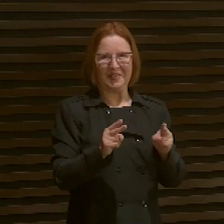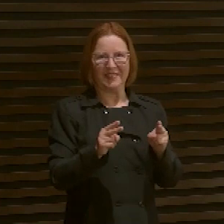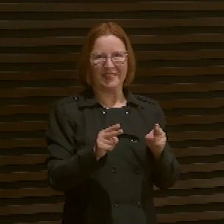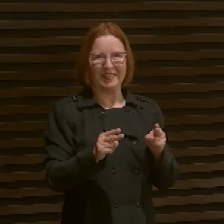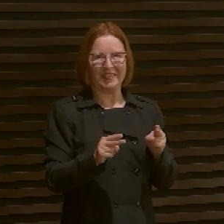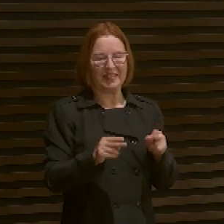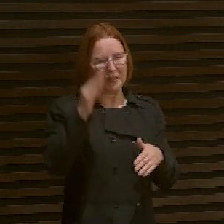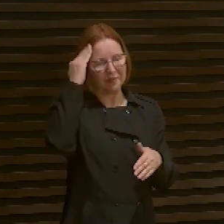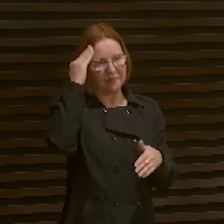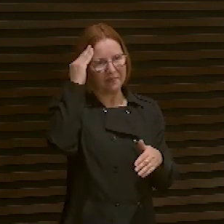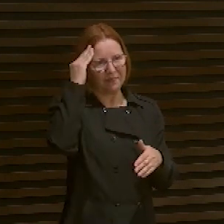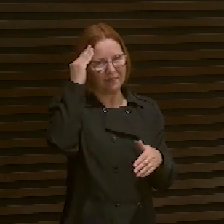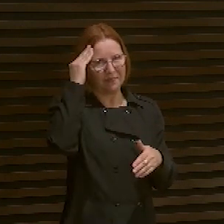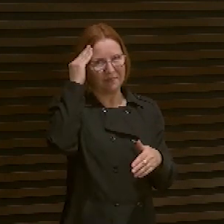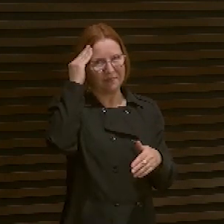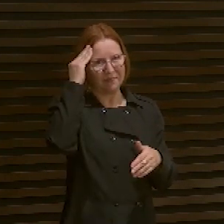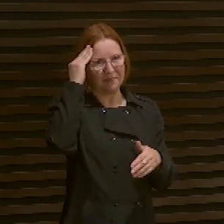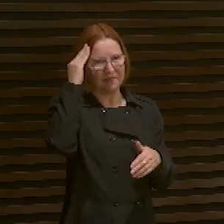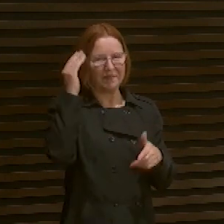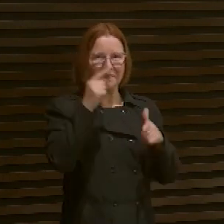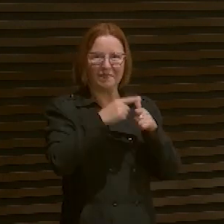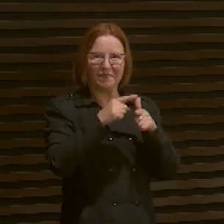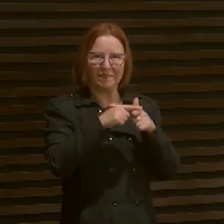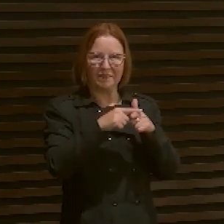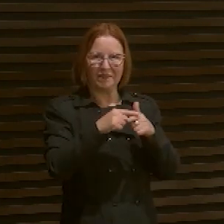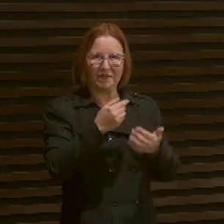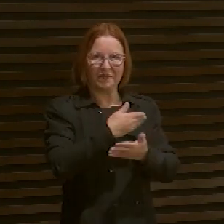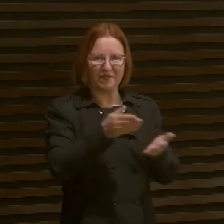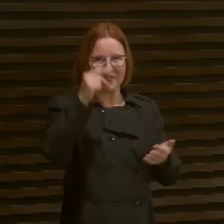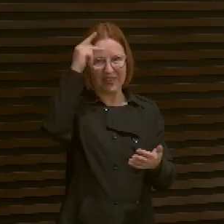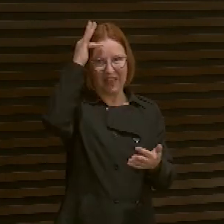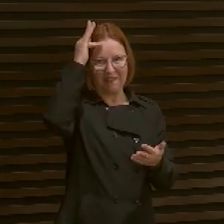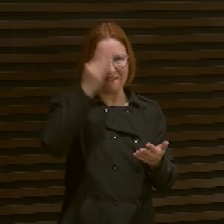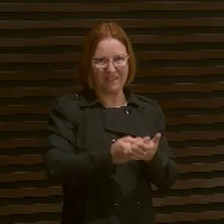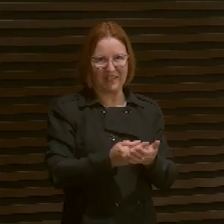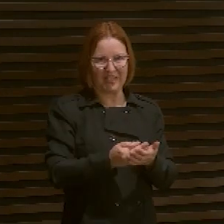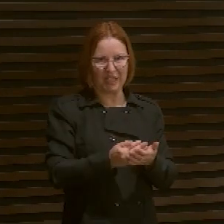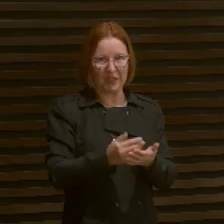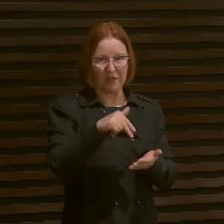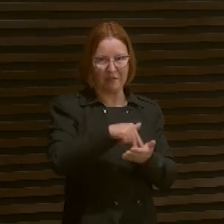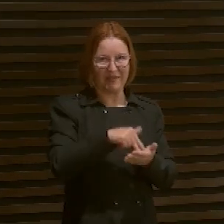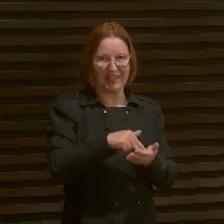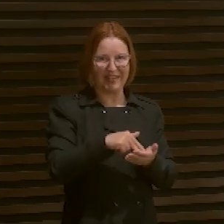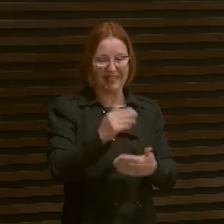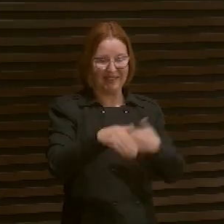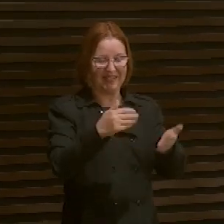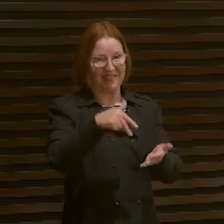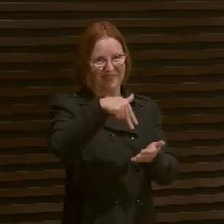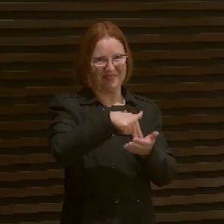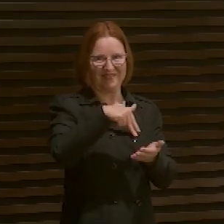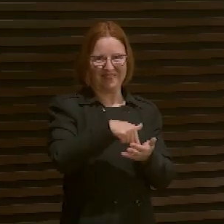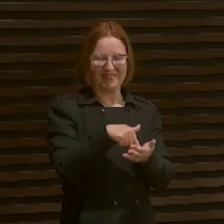assim: sabendo que a provação da vossa fé, uma vez confirmada, produz